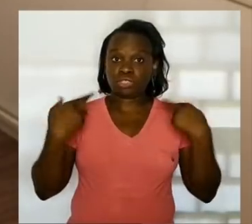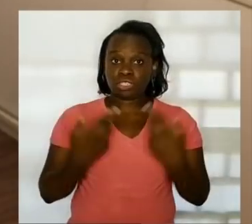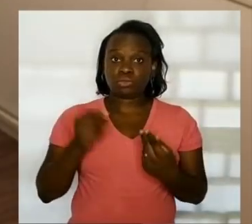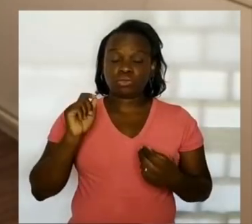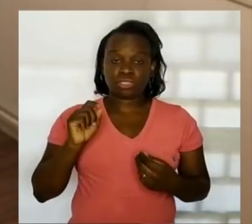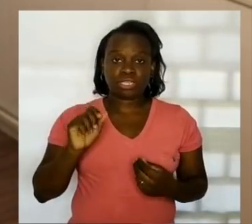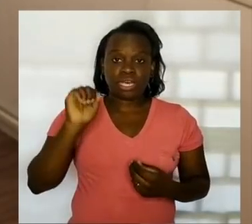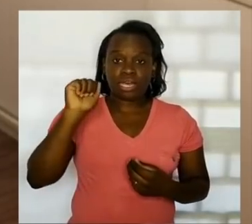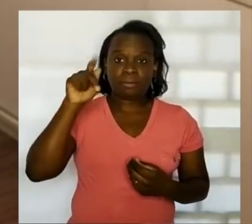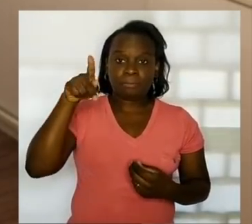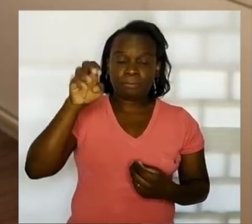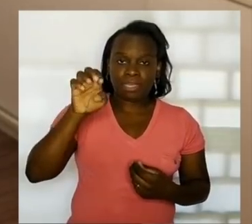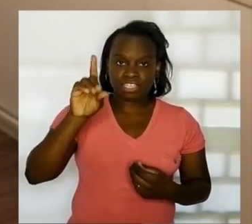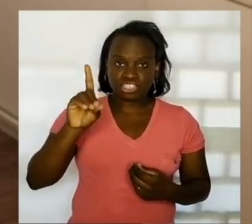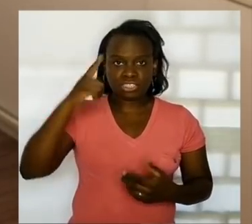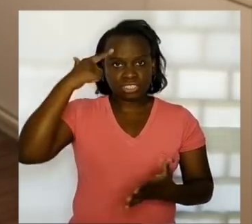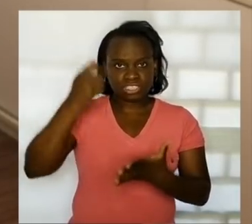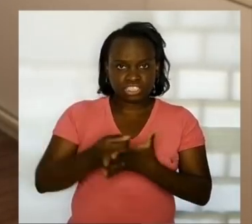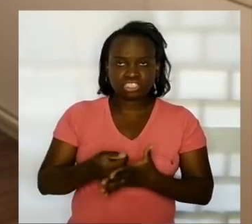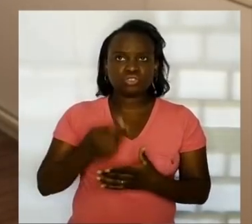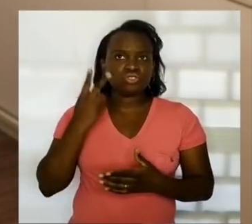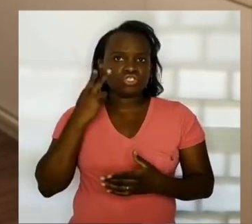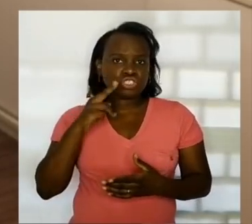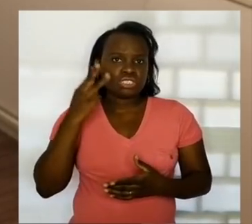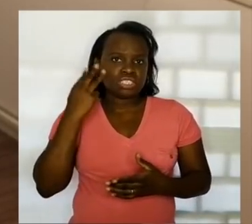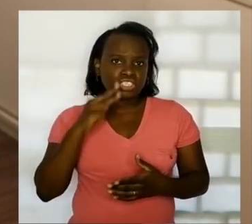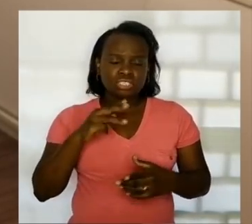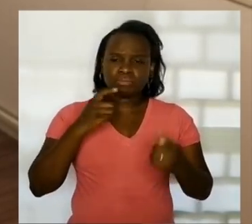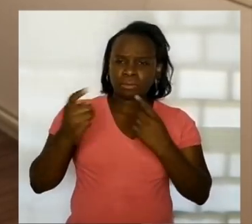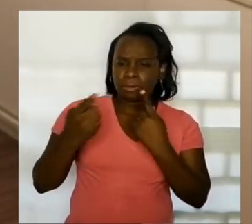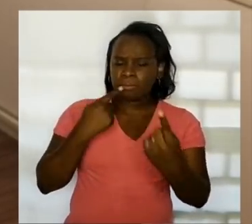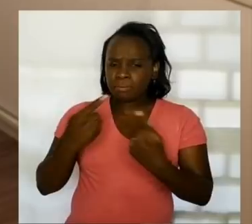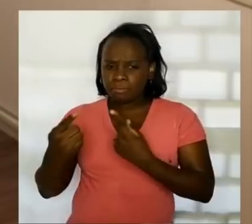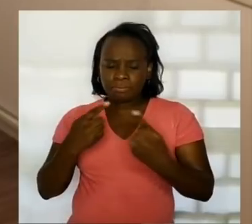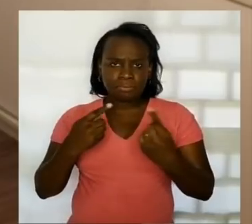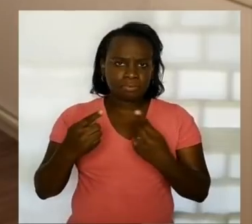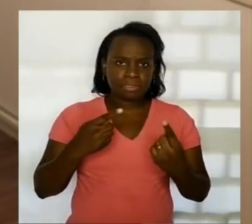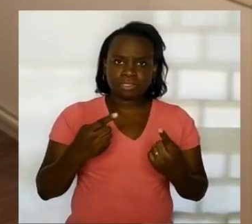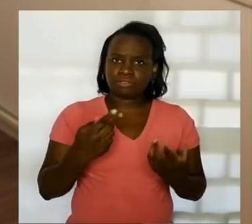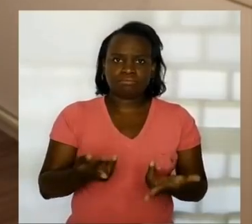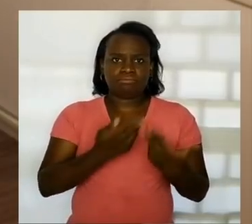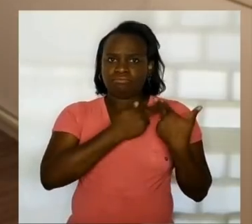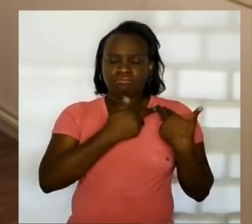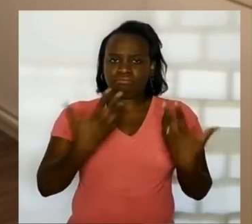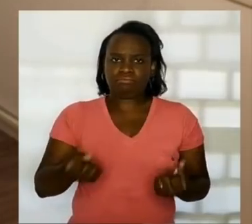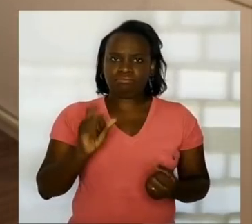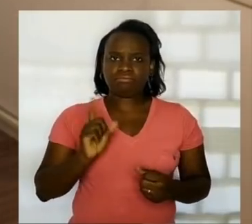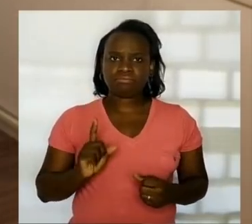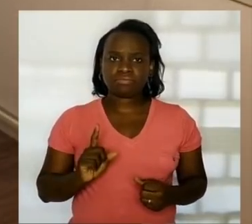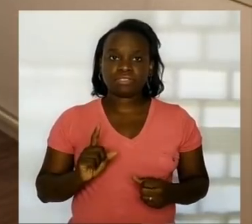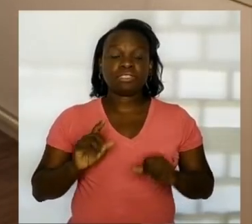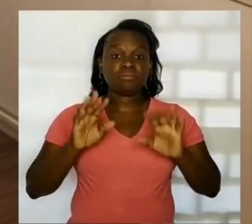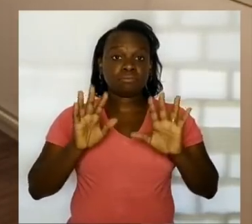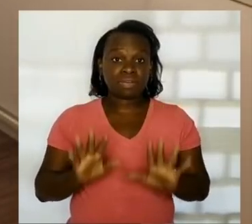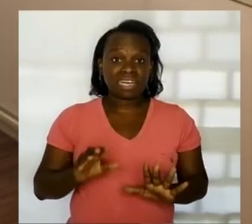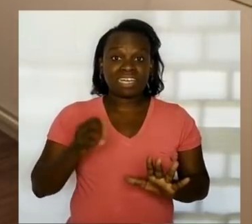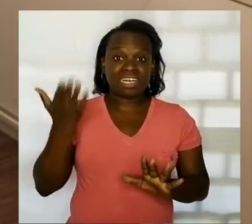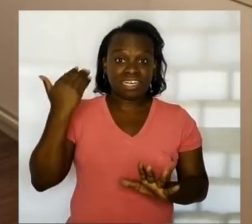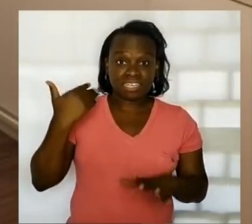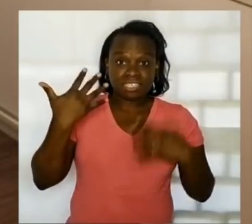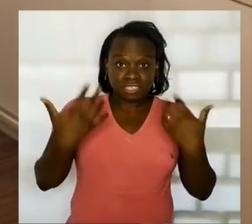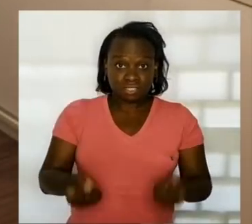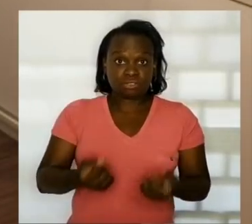reunião, a Amped decidiu, depois de 2 ou 3 dias de grande debate, não assumiu essa tarefa. E se